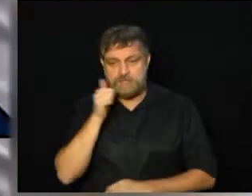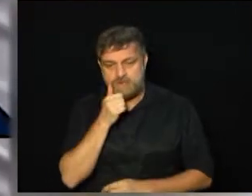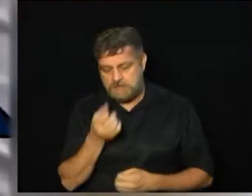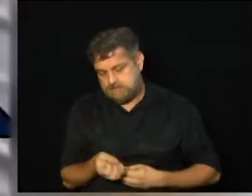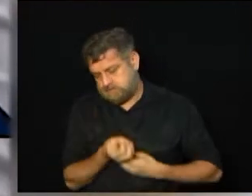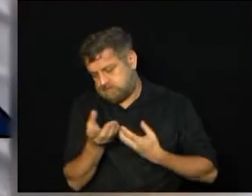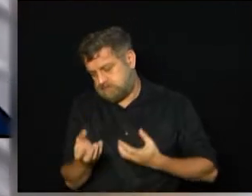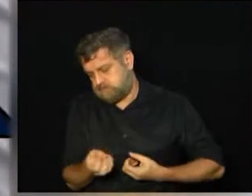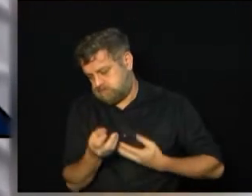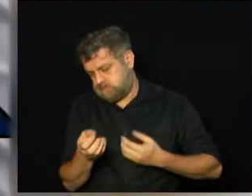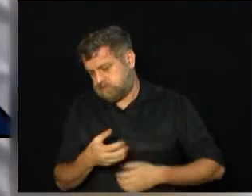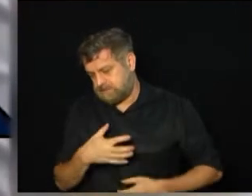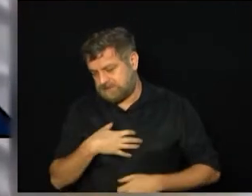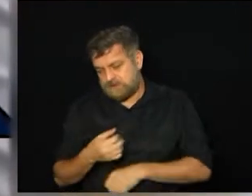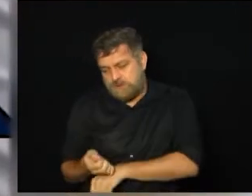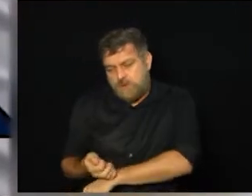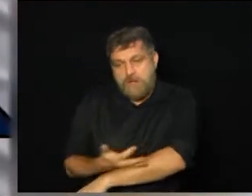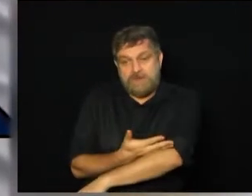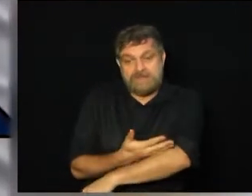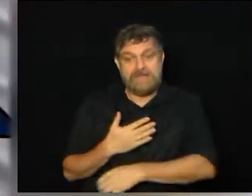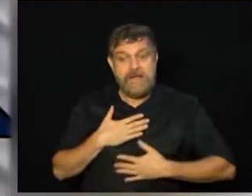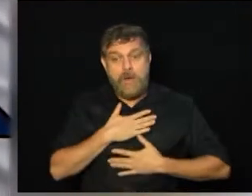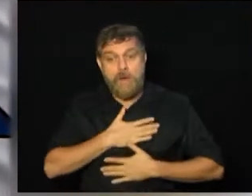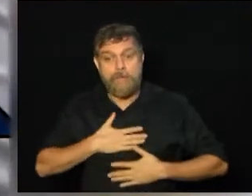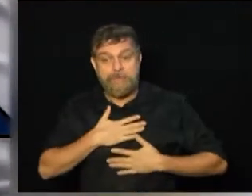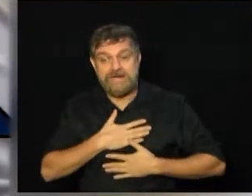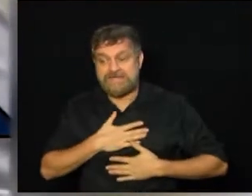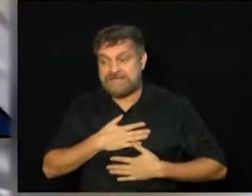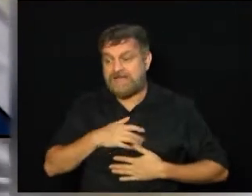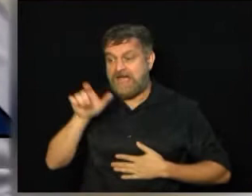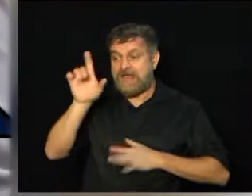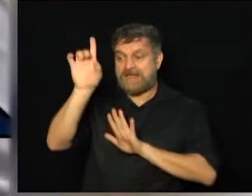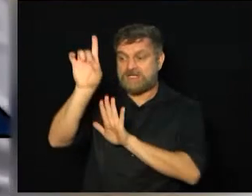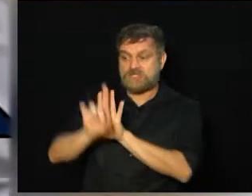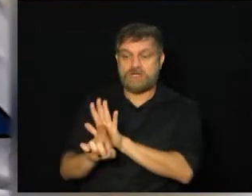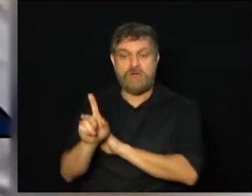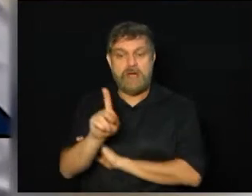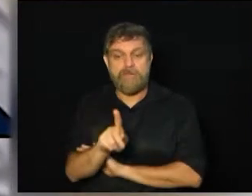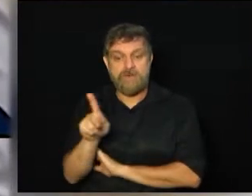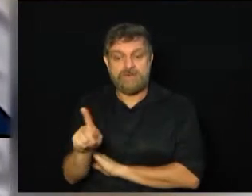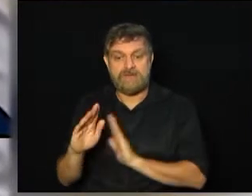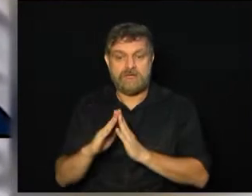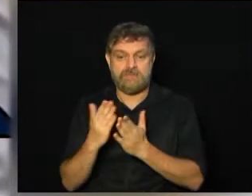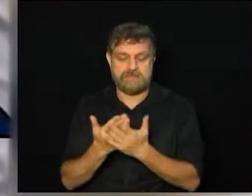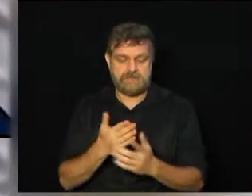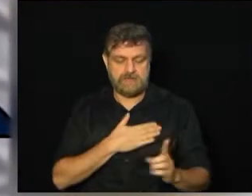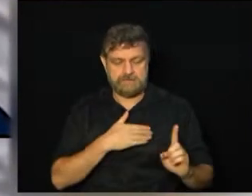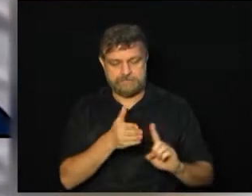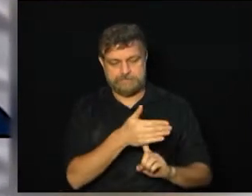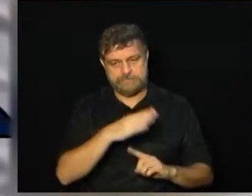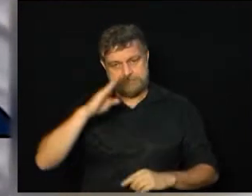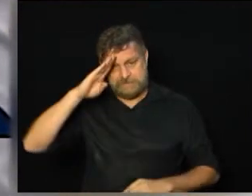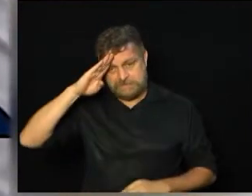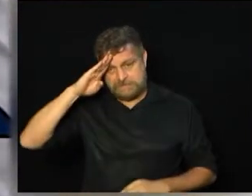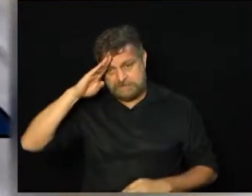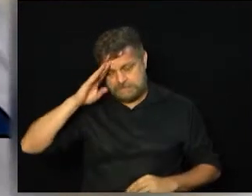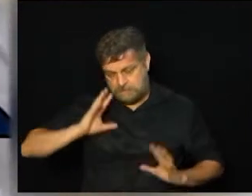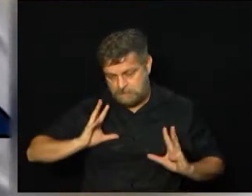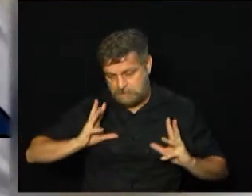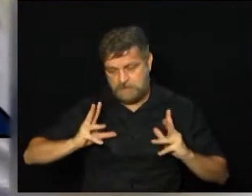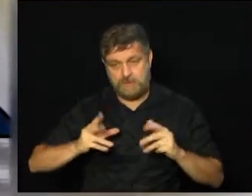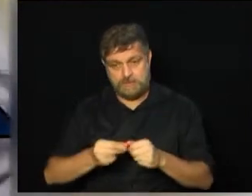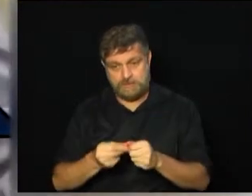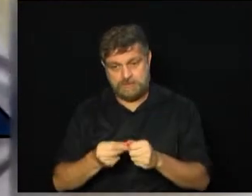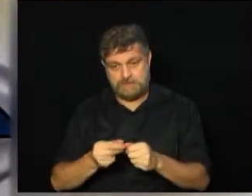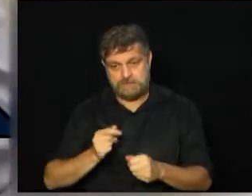aqui, emocionante também, do prazer que ela tem de ser diretora e de ser professora numa escola cívico-militar. Mas todos eles,